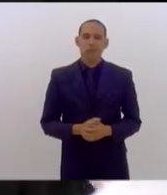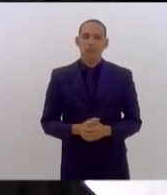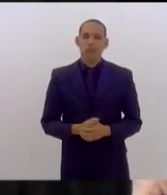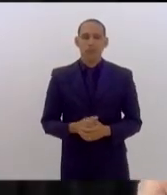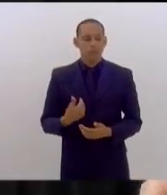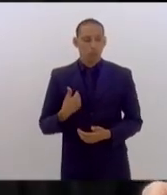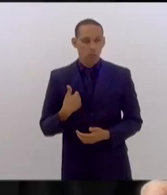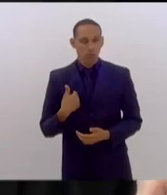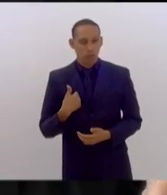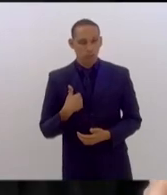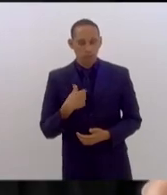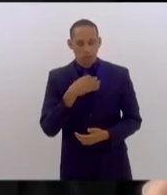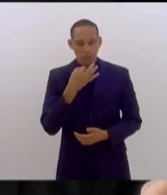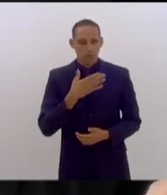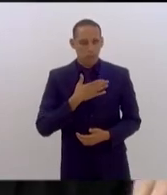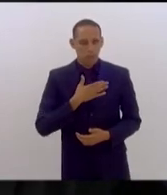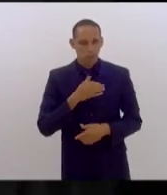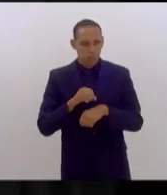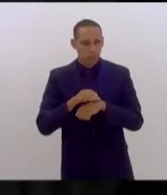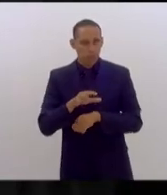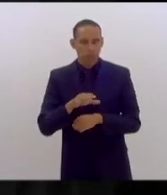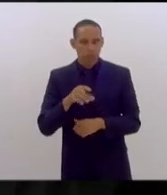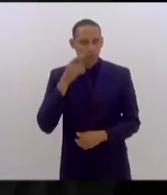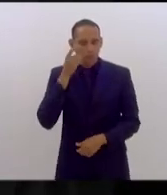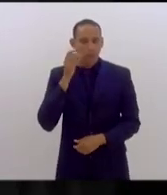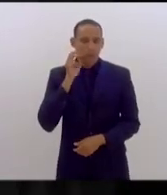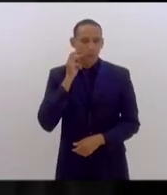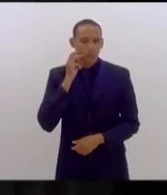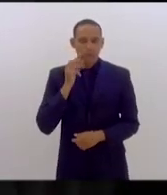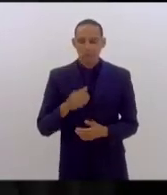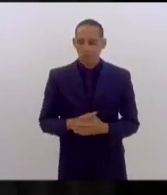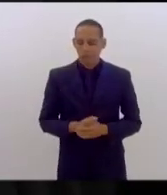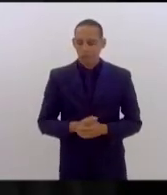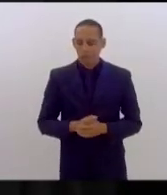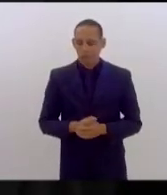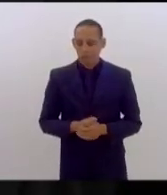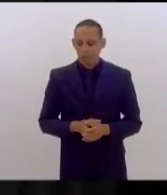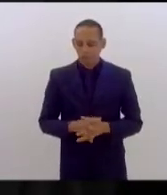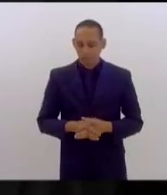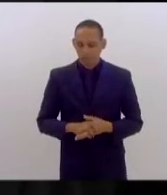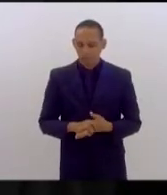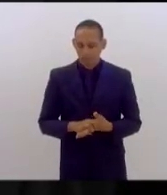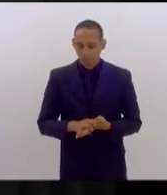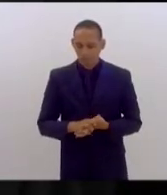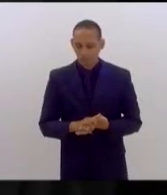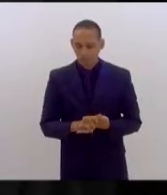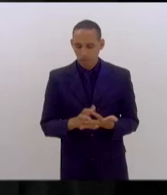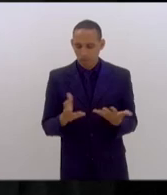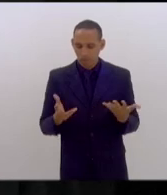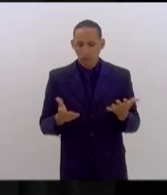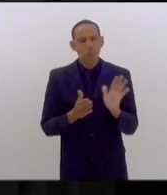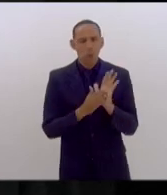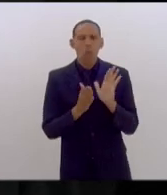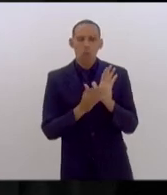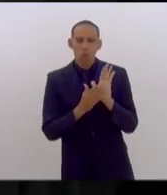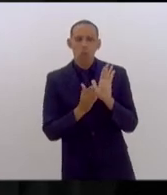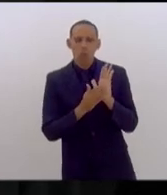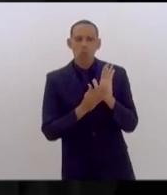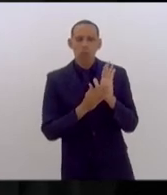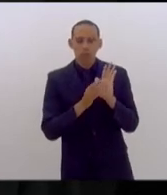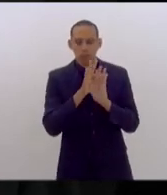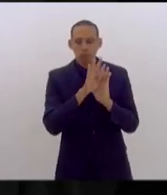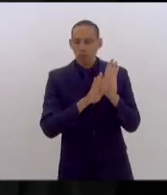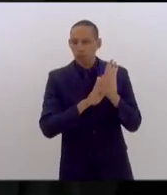Deputado Valdete não queria sugerir eu eu uma uma proposta de